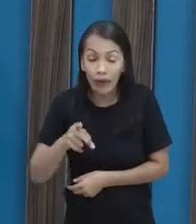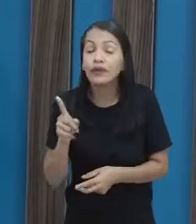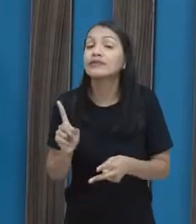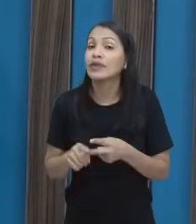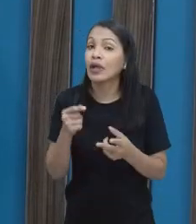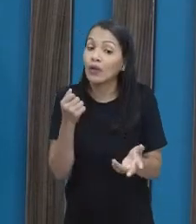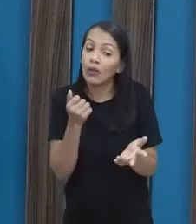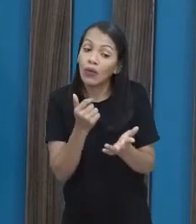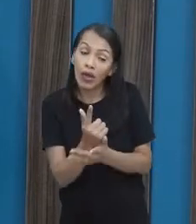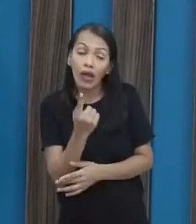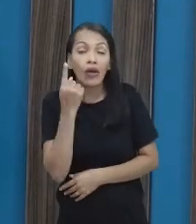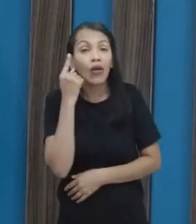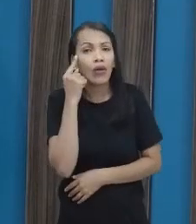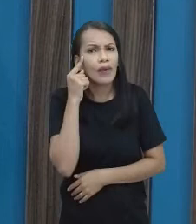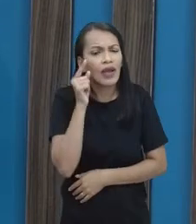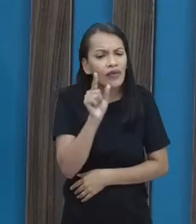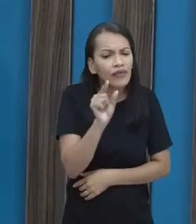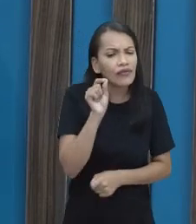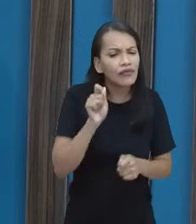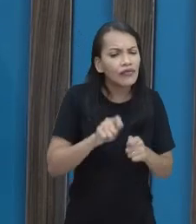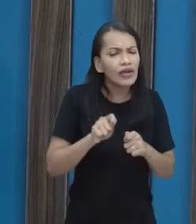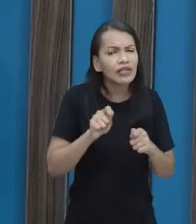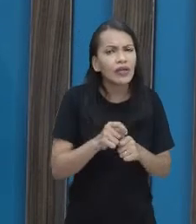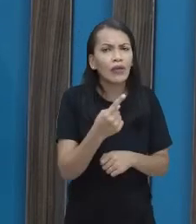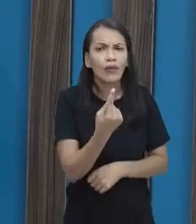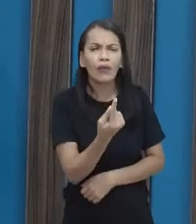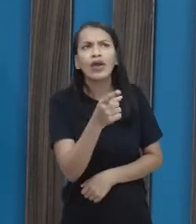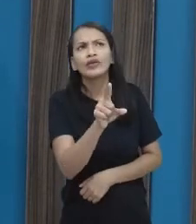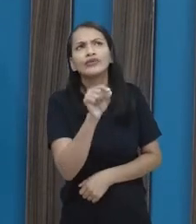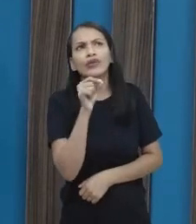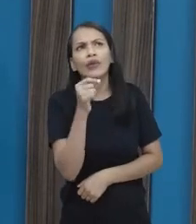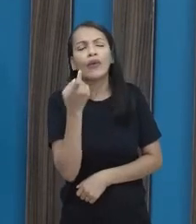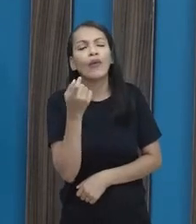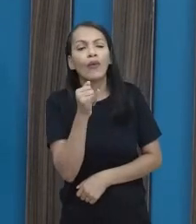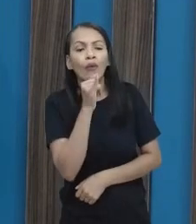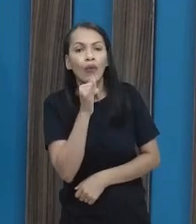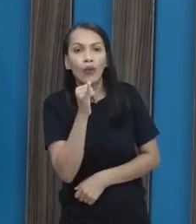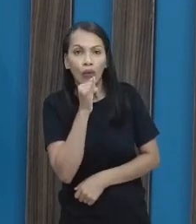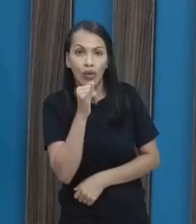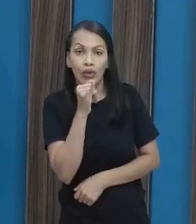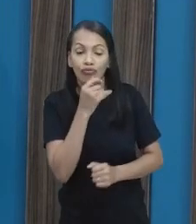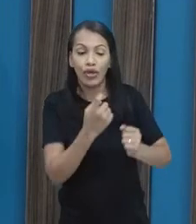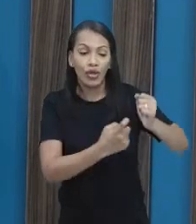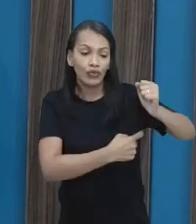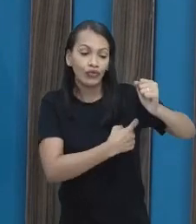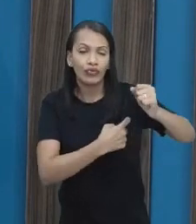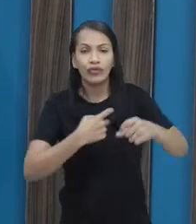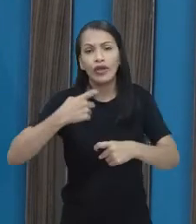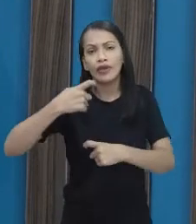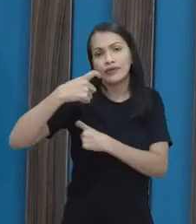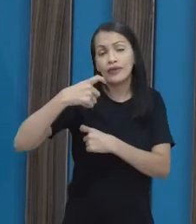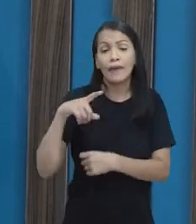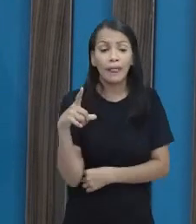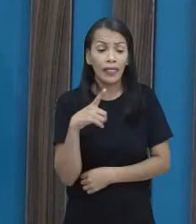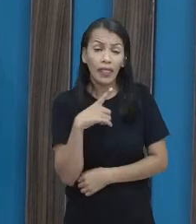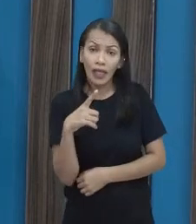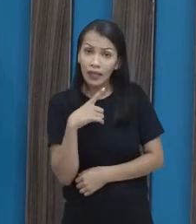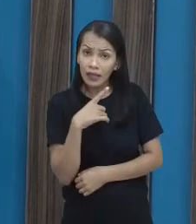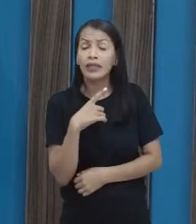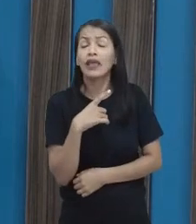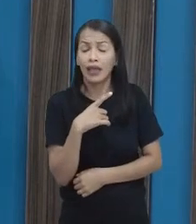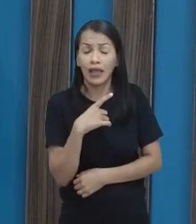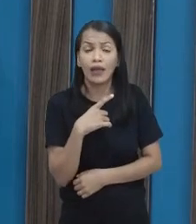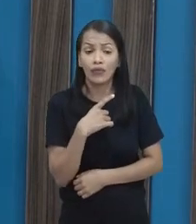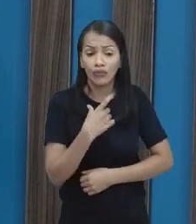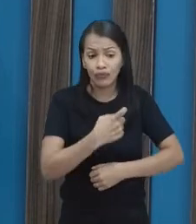compra é fazer uma escolha. Então, eu vou dar um exemplo do desodorante, que é o mais comum. Perfeito. Então, se tem aí no comércio um desodorante